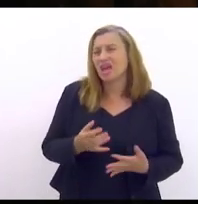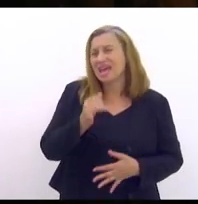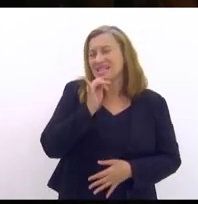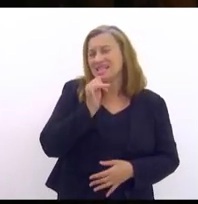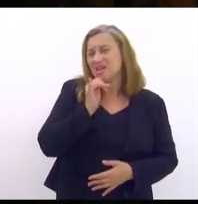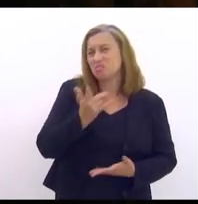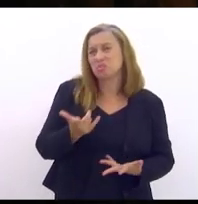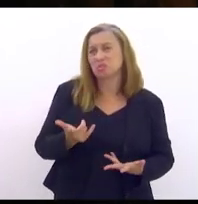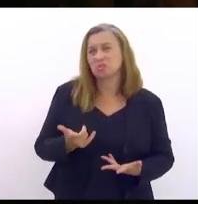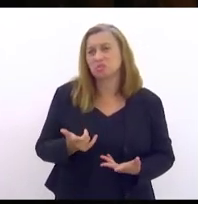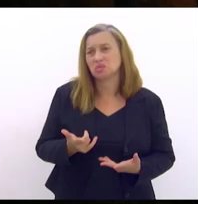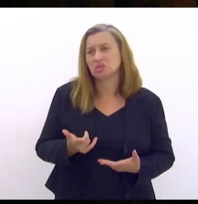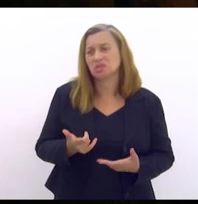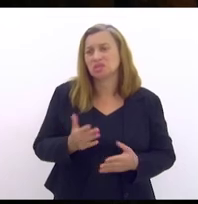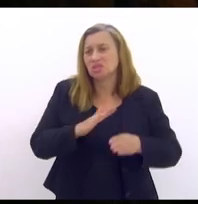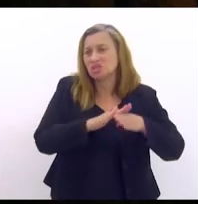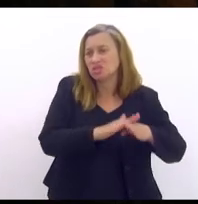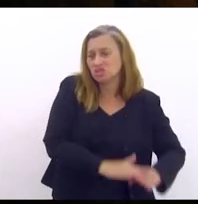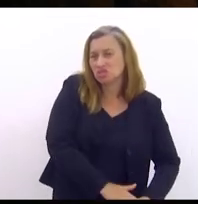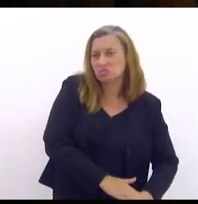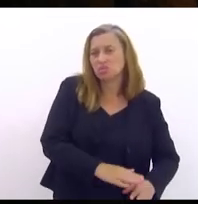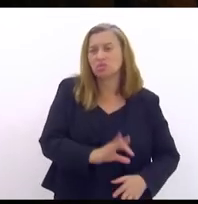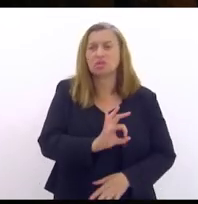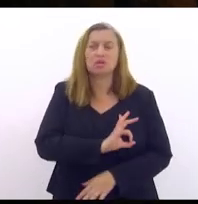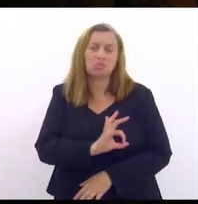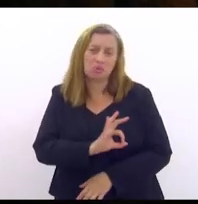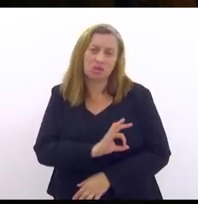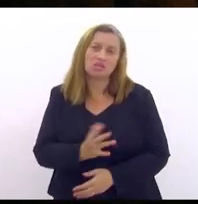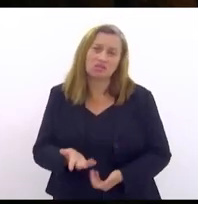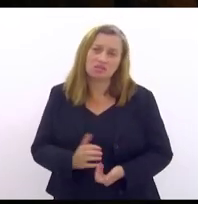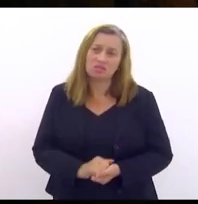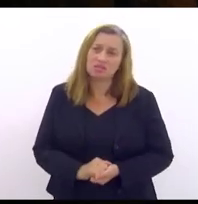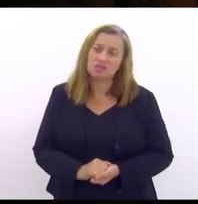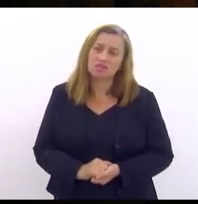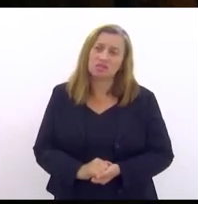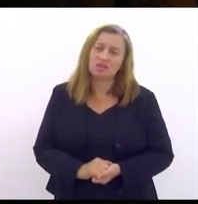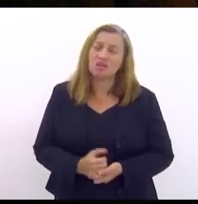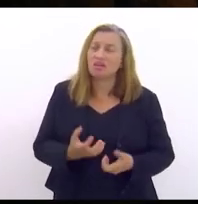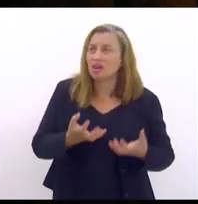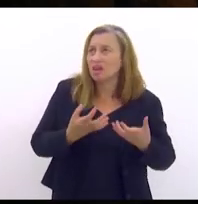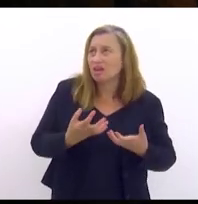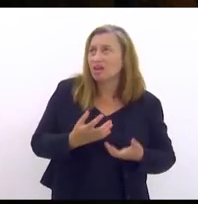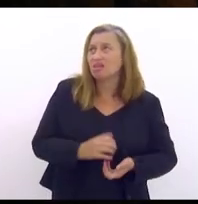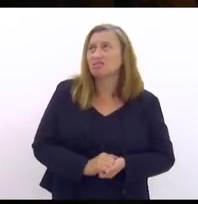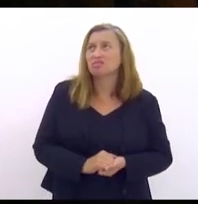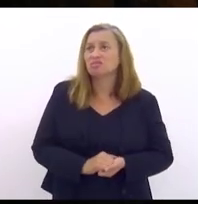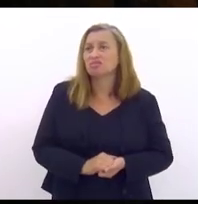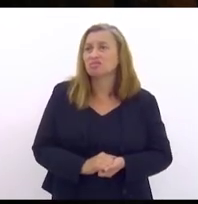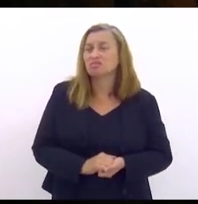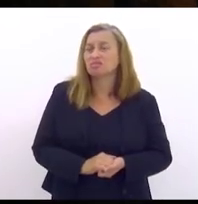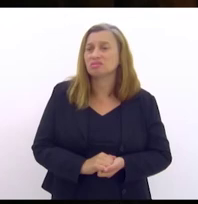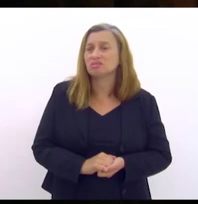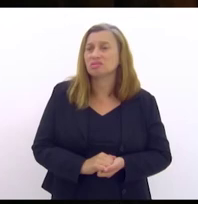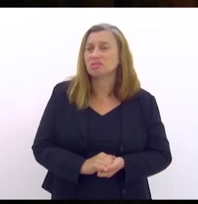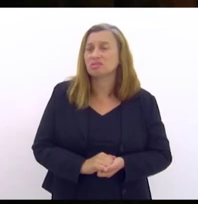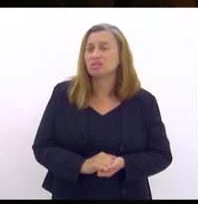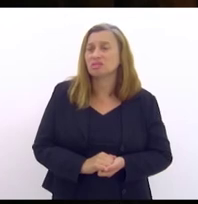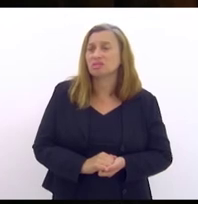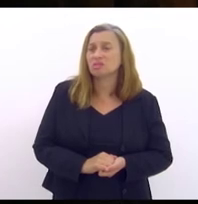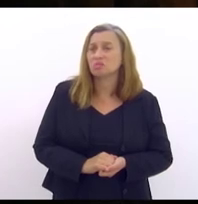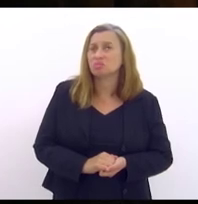exemplo, desmilitarizar as nossas forças de segurança, uma tentativa de fazer com que